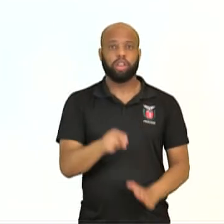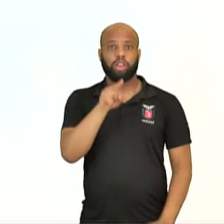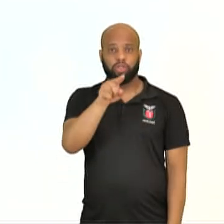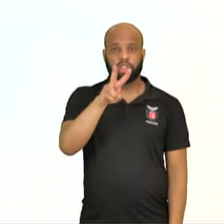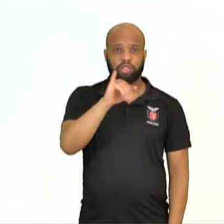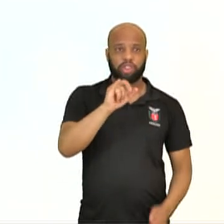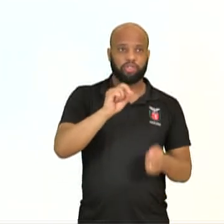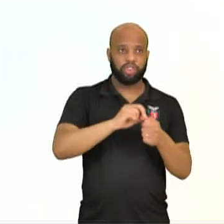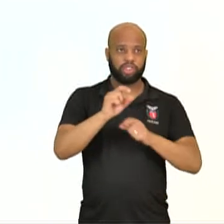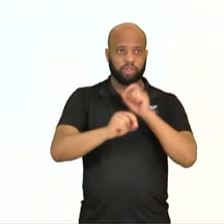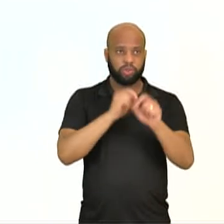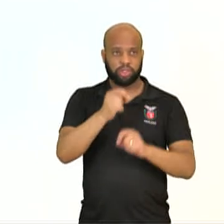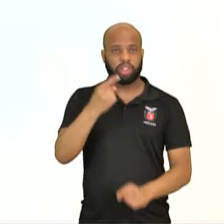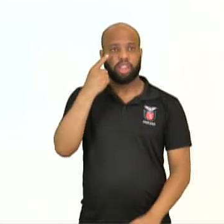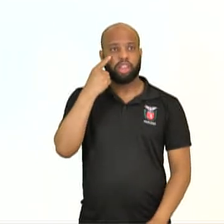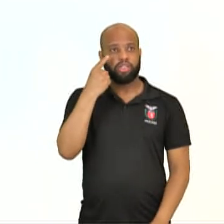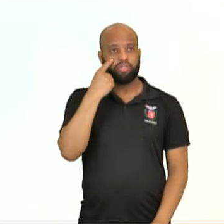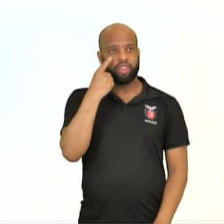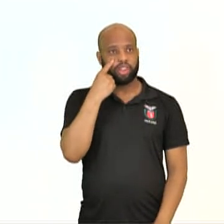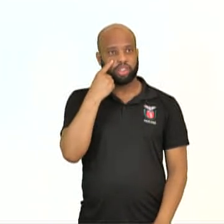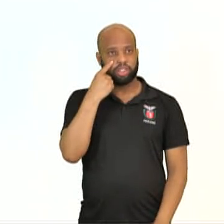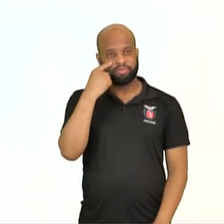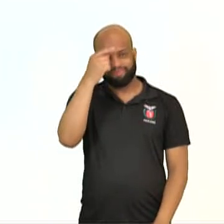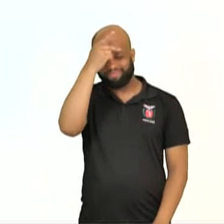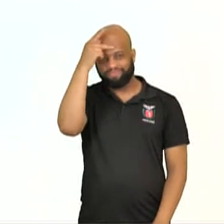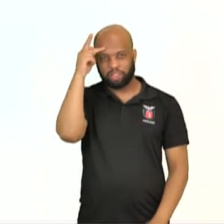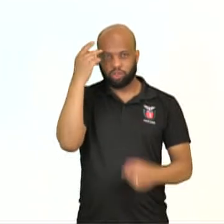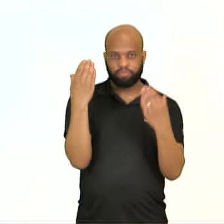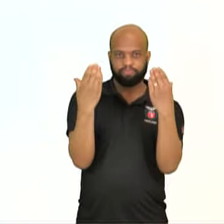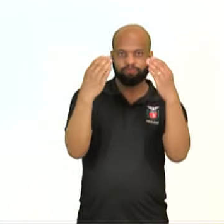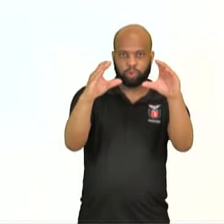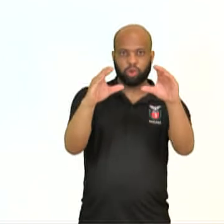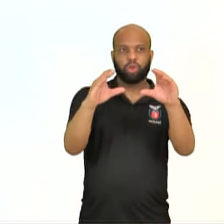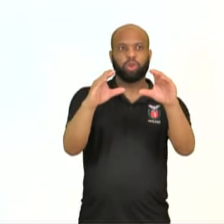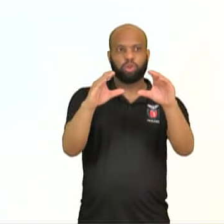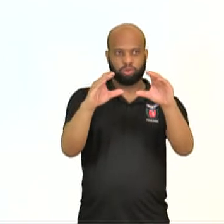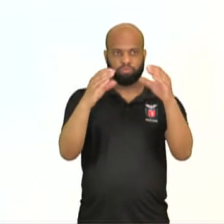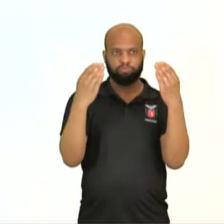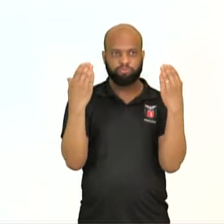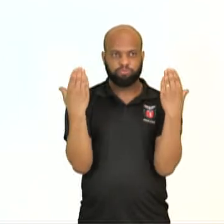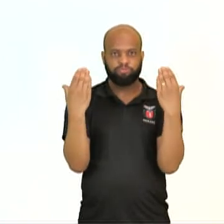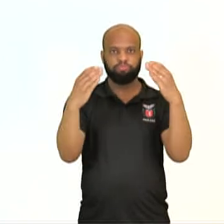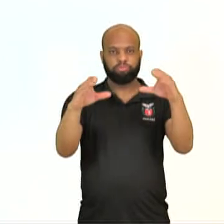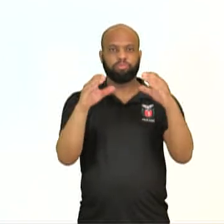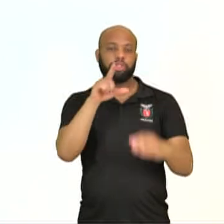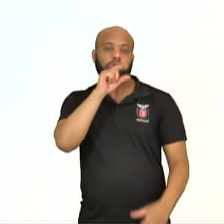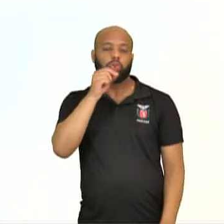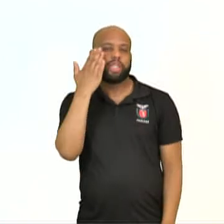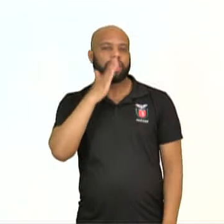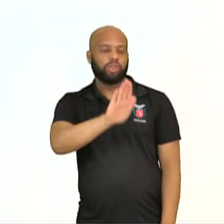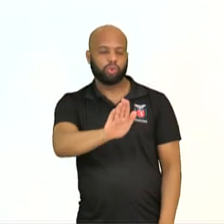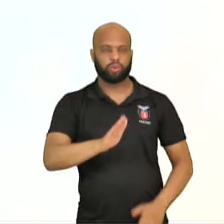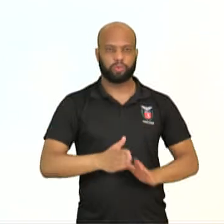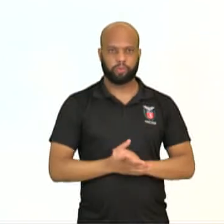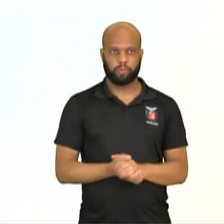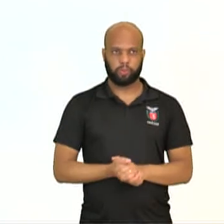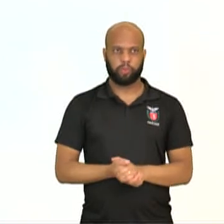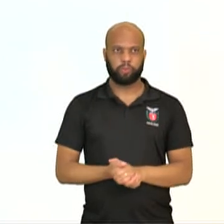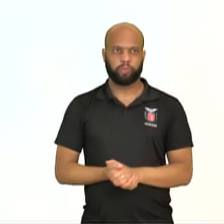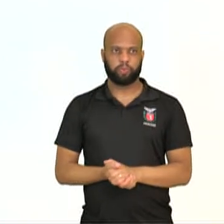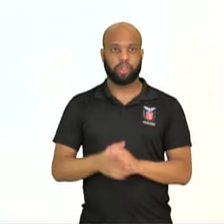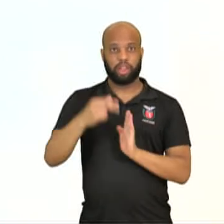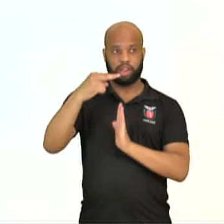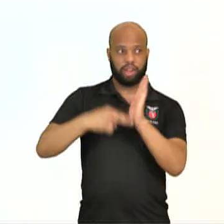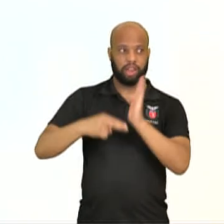aqui, ó, um comentário feito em um tweet, tá? Ante la situação de